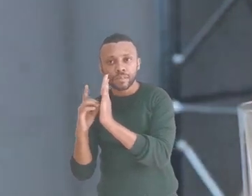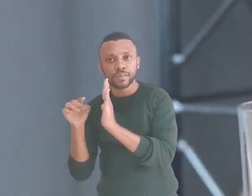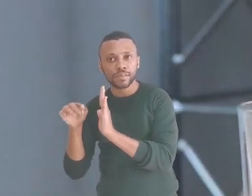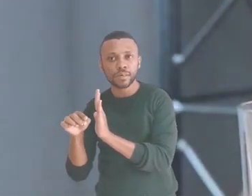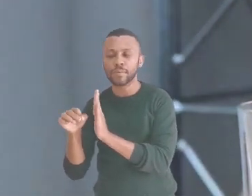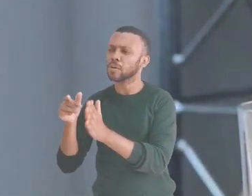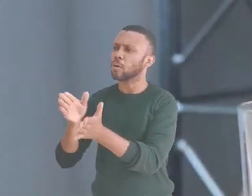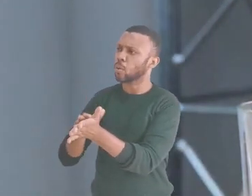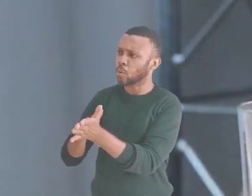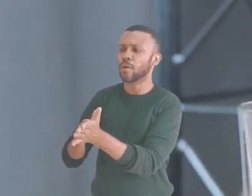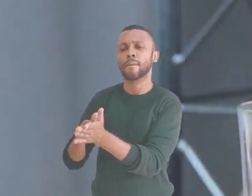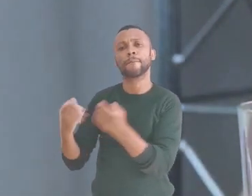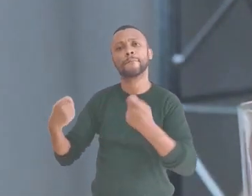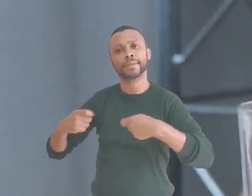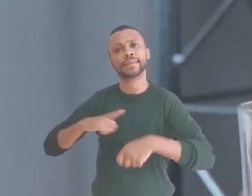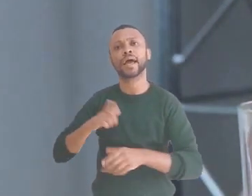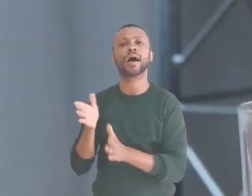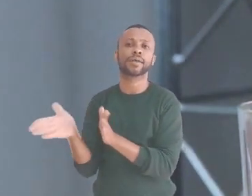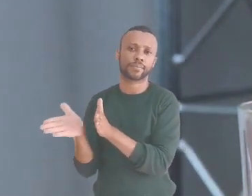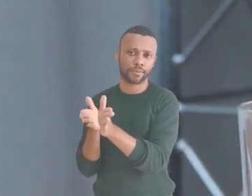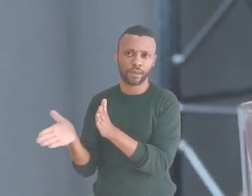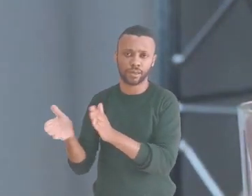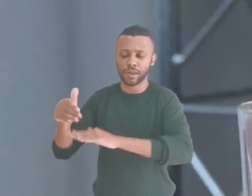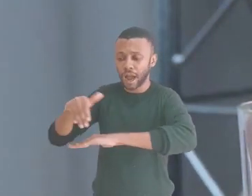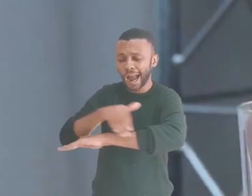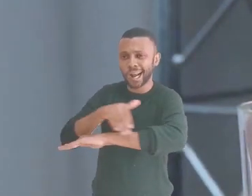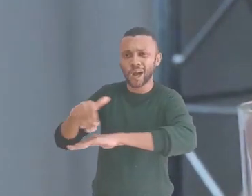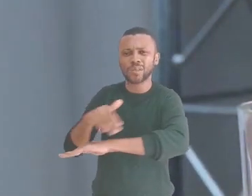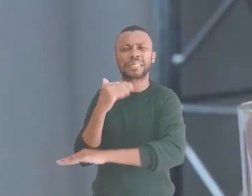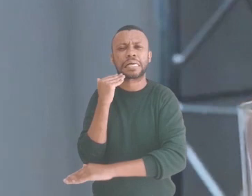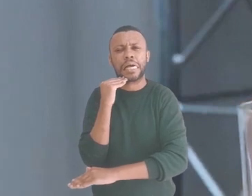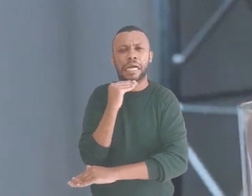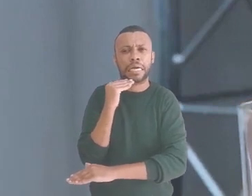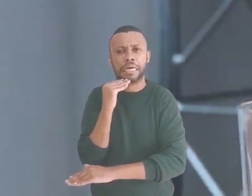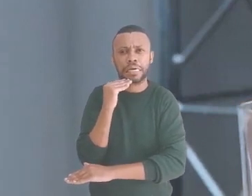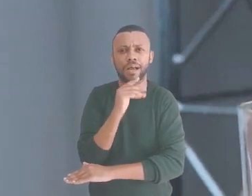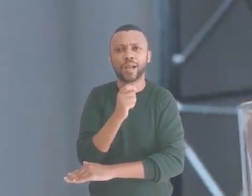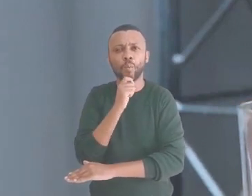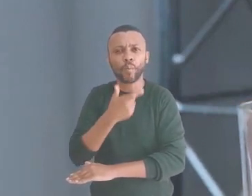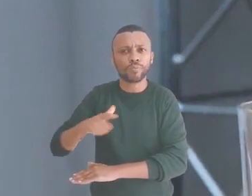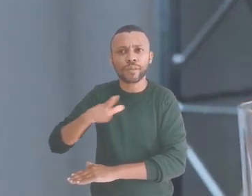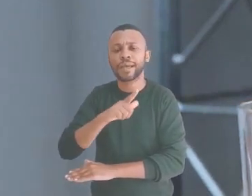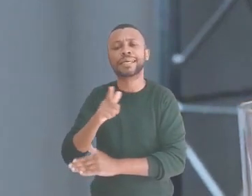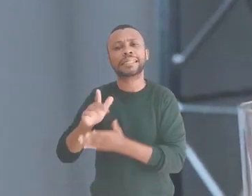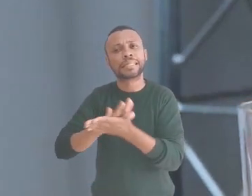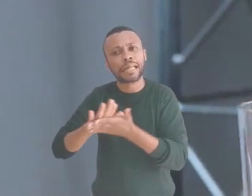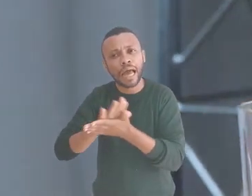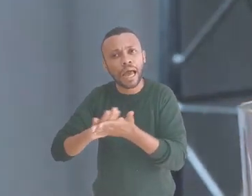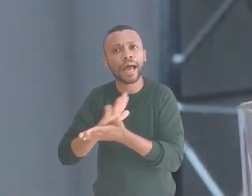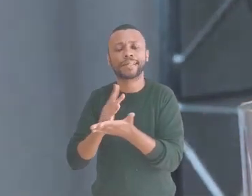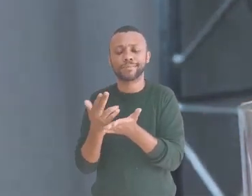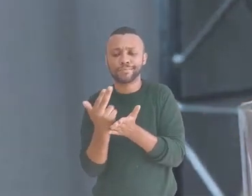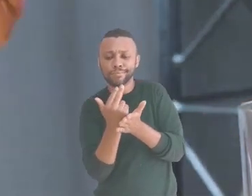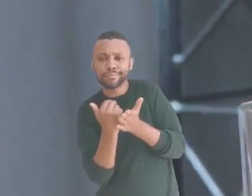da acessibilidade. Sim. É a calçada toda esburacada, não tem ponto de ônibus que deveria ter